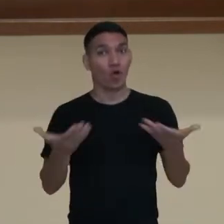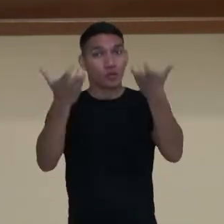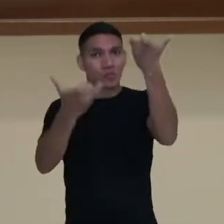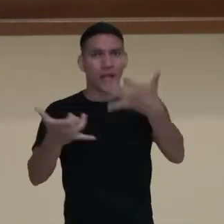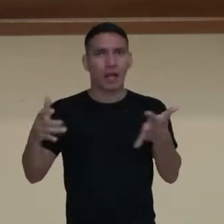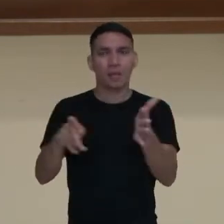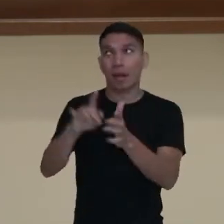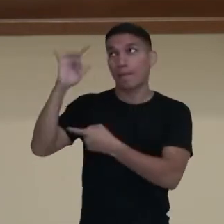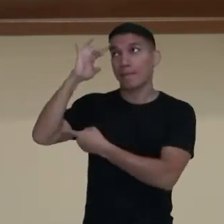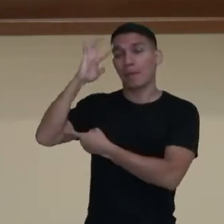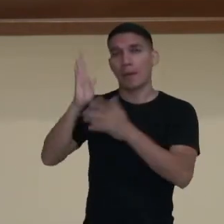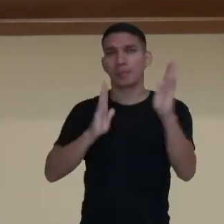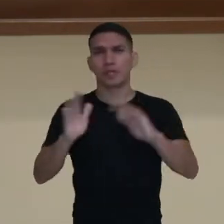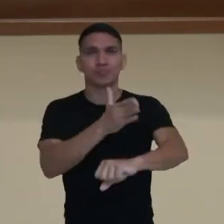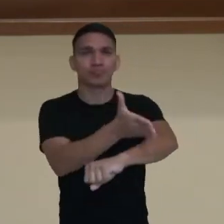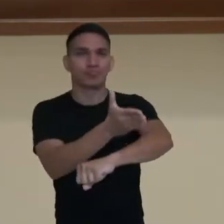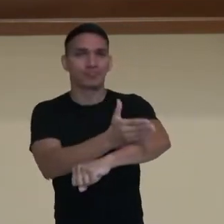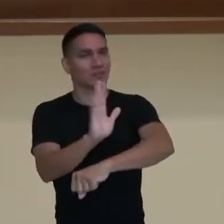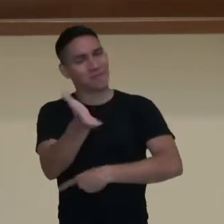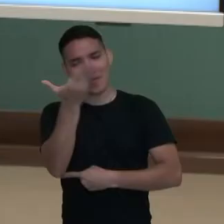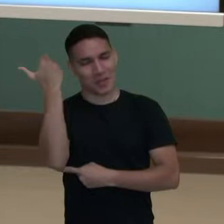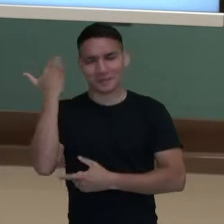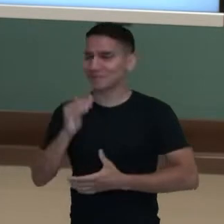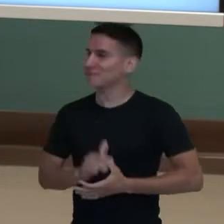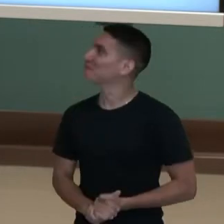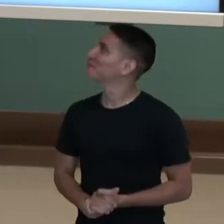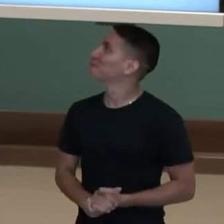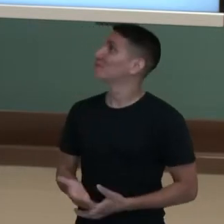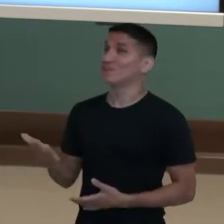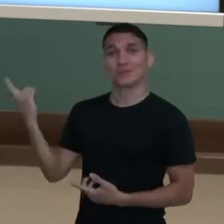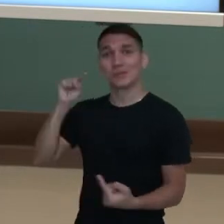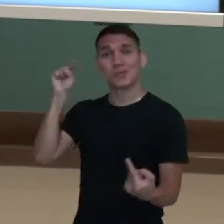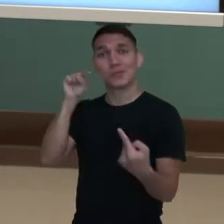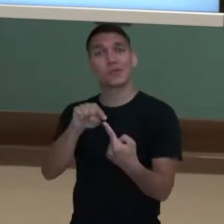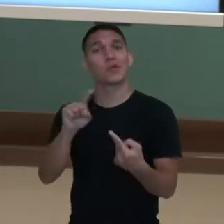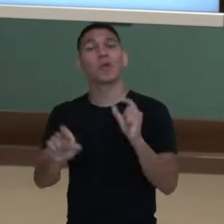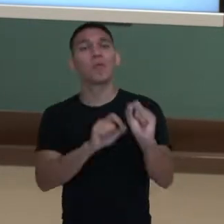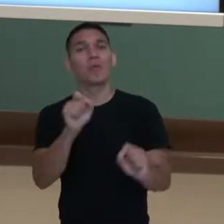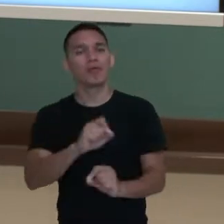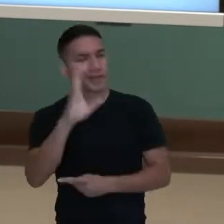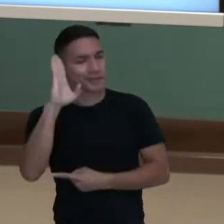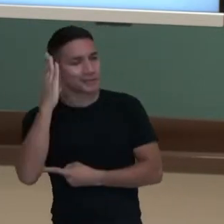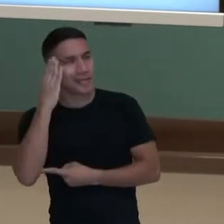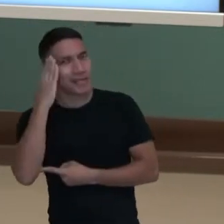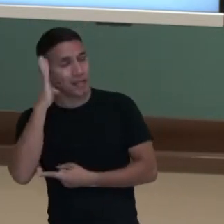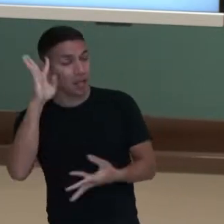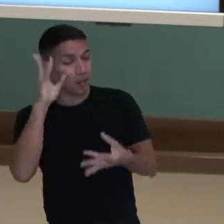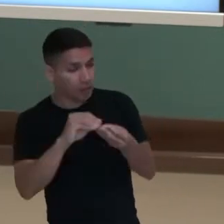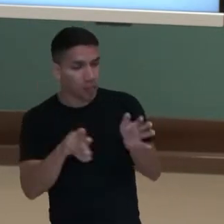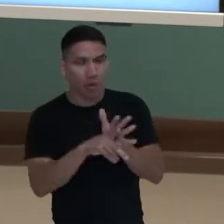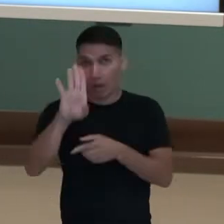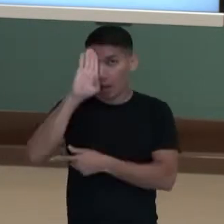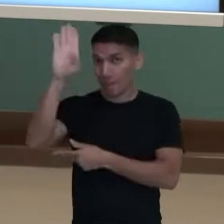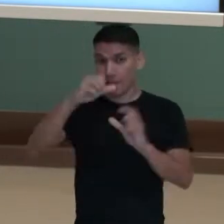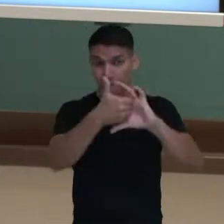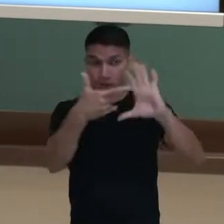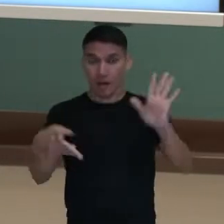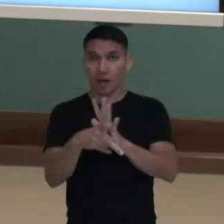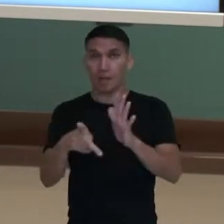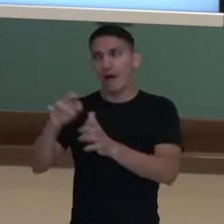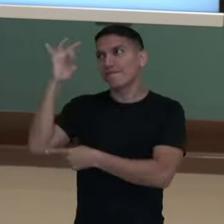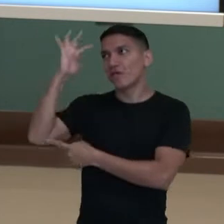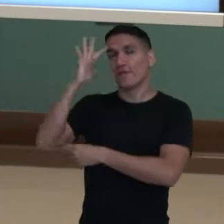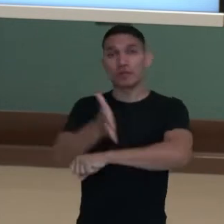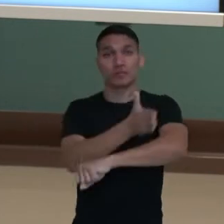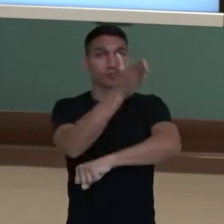filosofia medieval. Então, vamos lá. Nossos objetivos: conhecer as principais características da filosofia